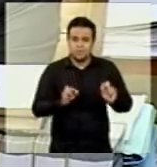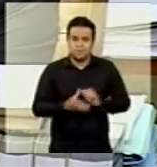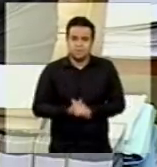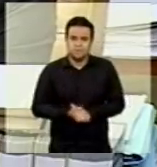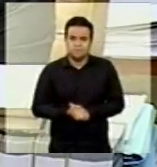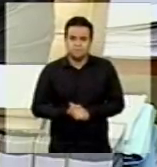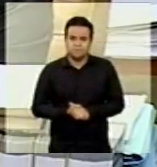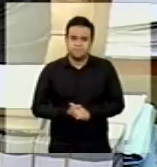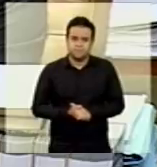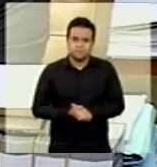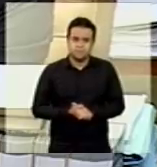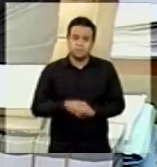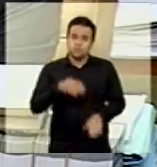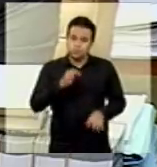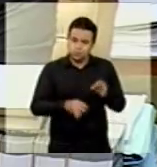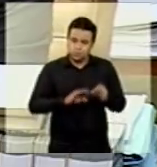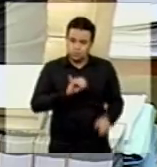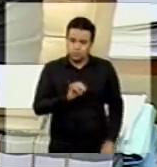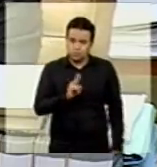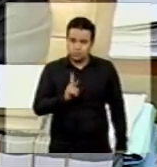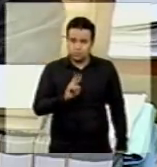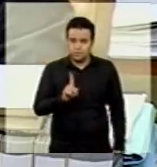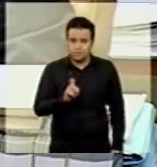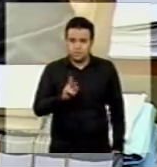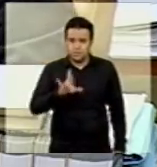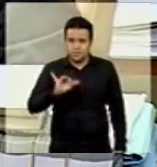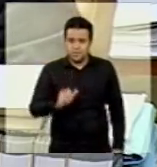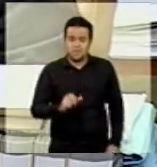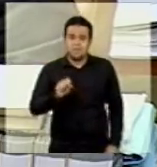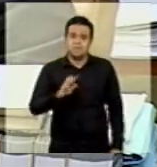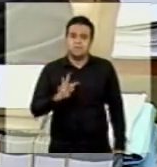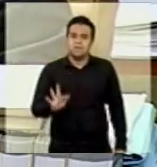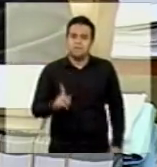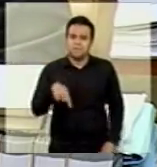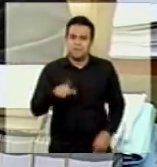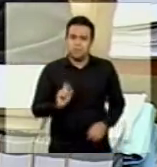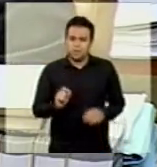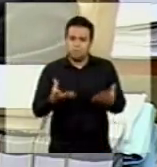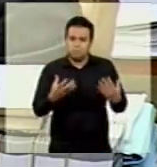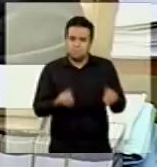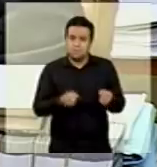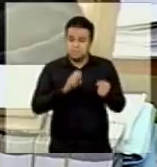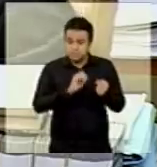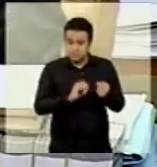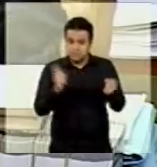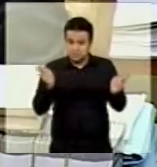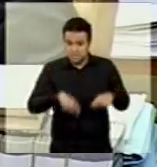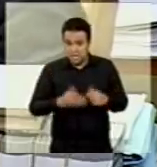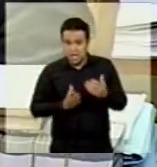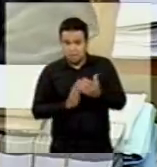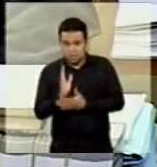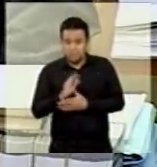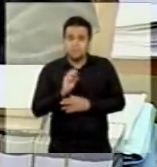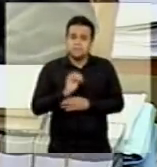por parte da jurisprudência do Supremo Tribunal Federal, que somente reconheça, mediante